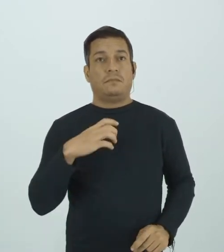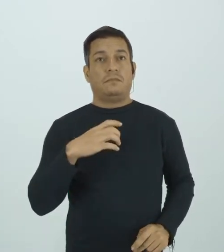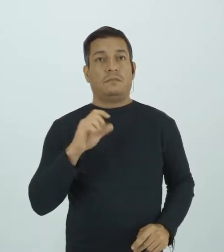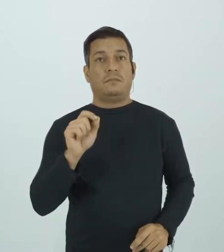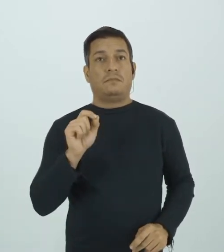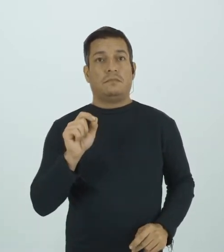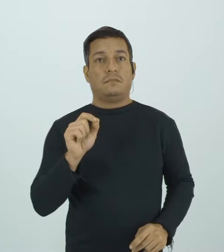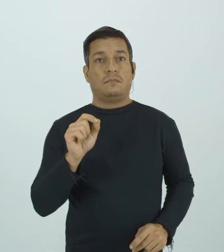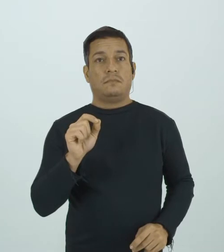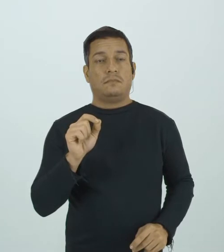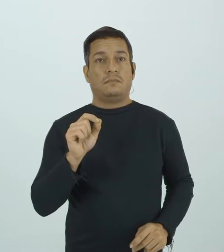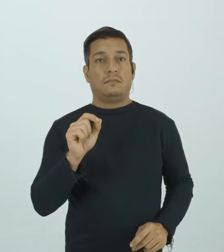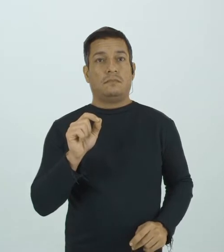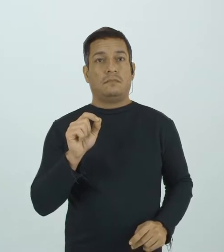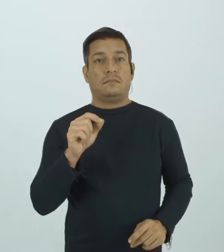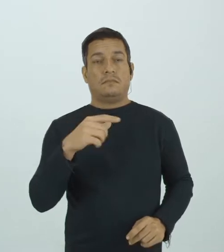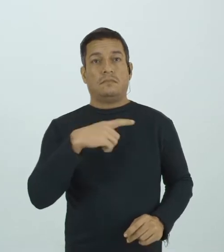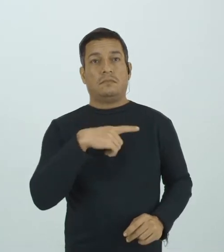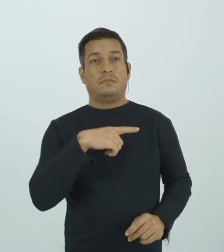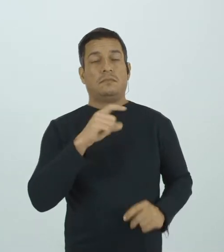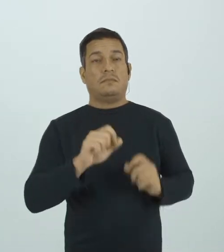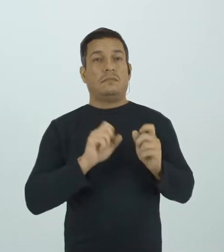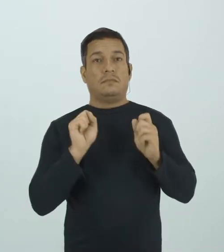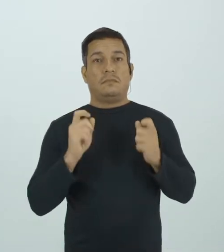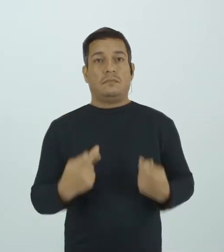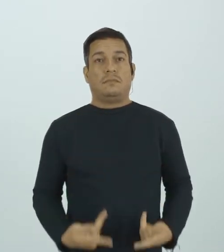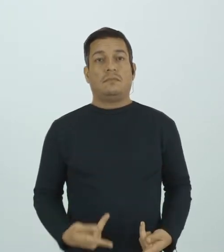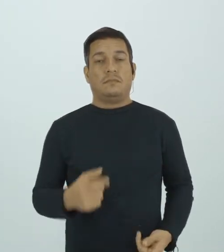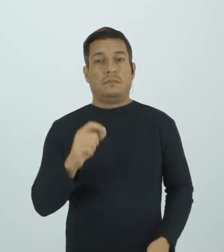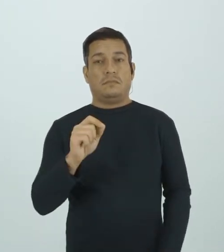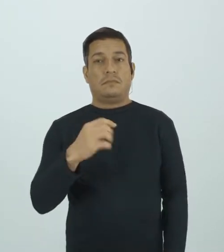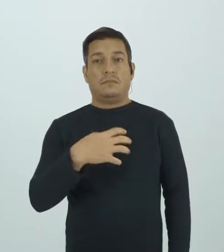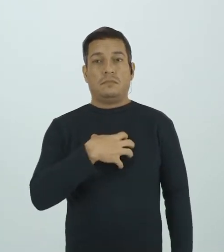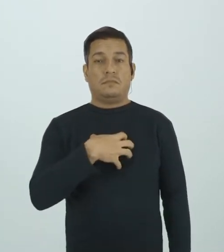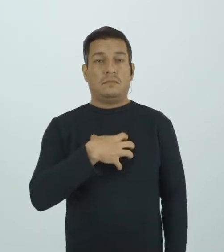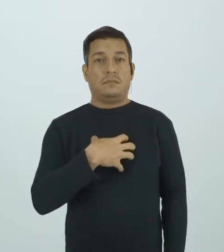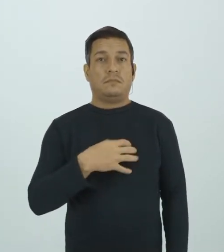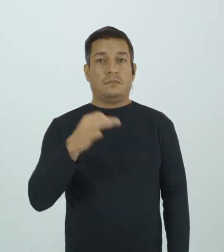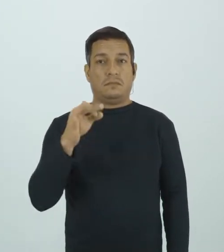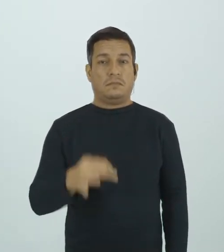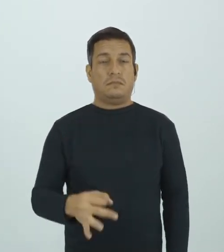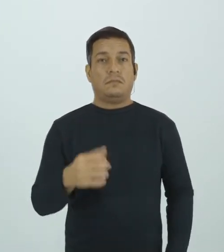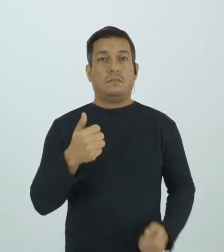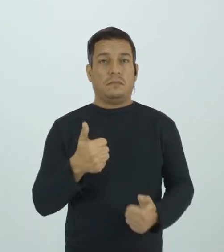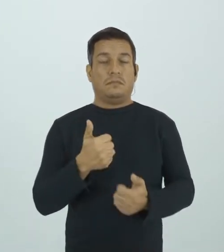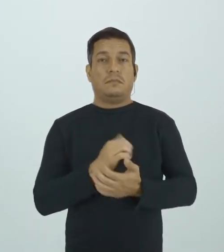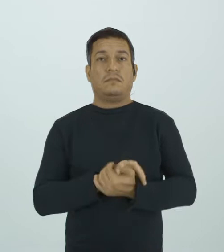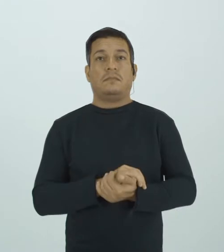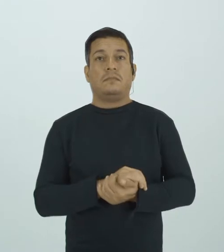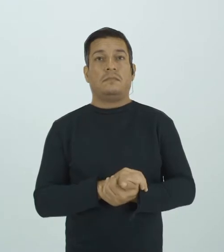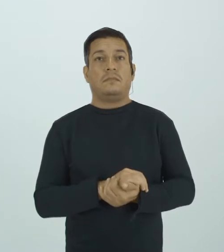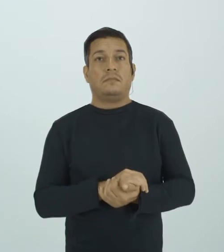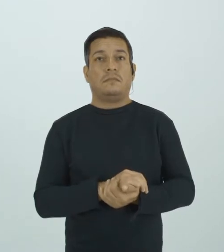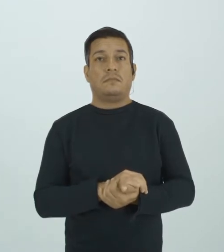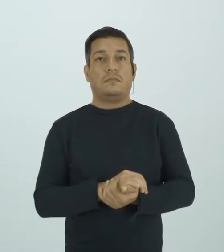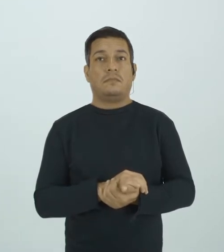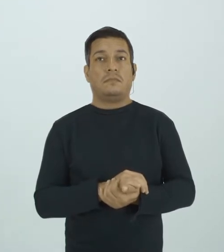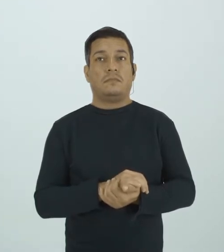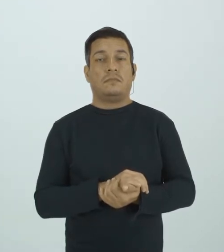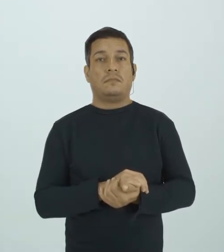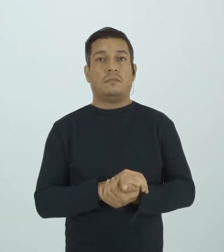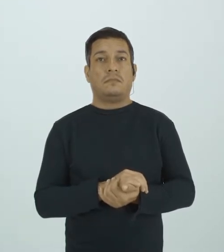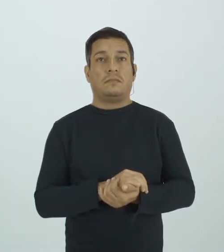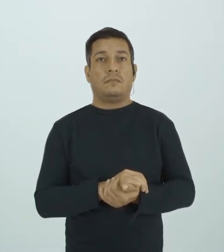quê? Quando o ser humano teve um comportamento certo, ok? Quando